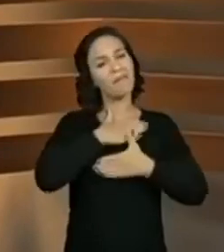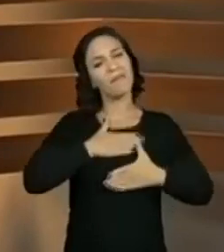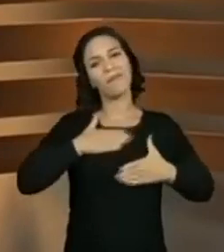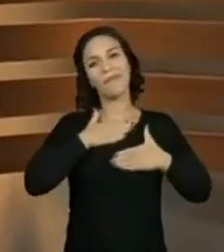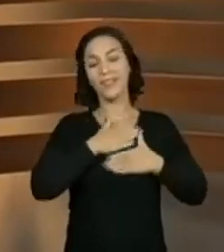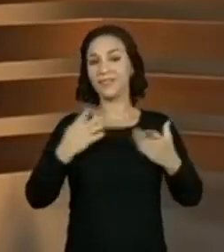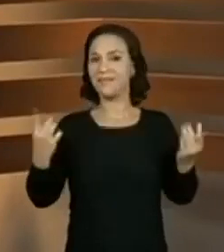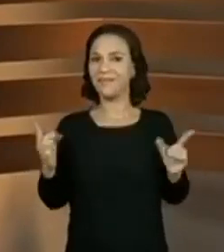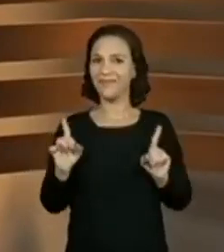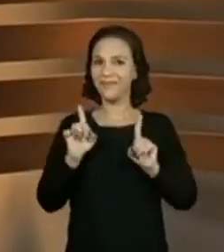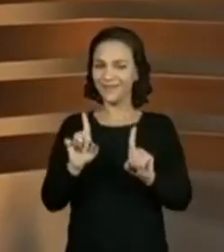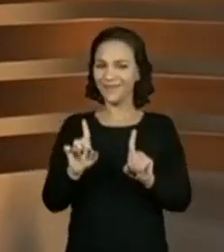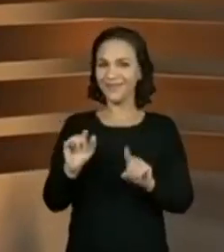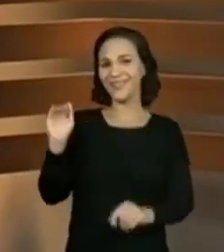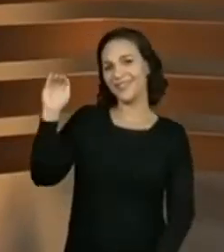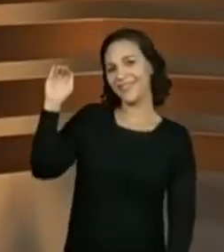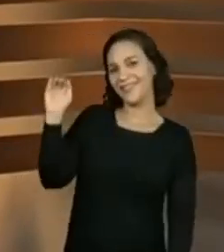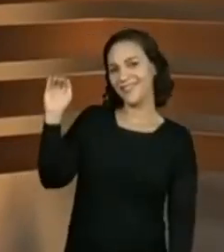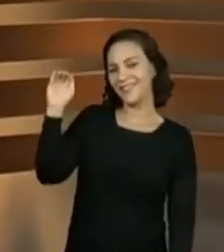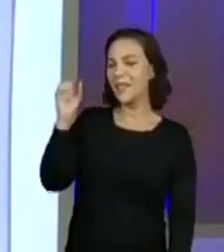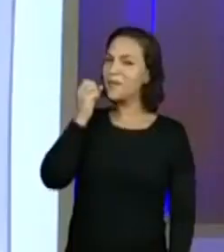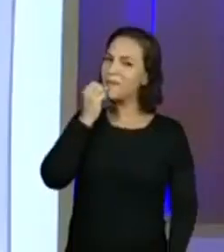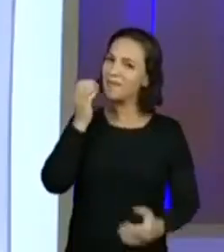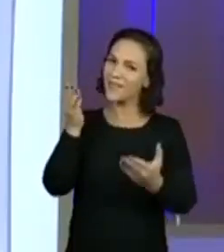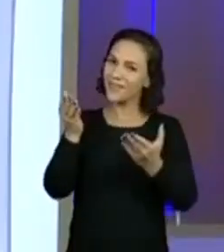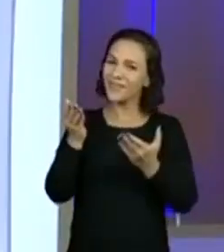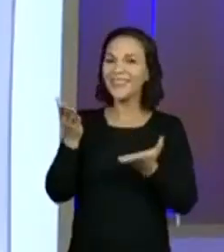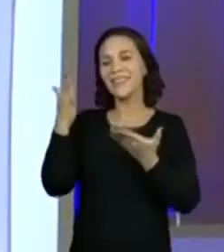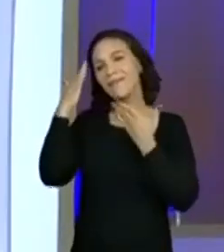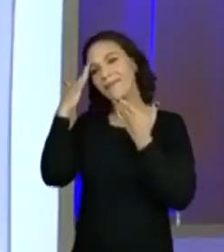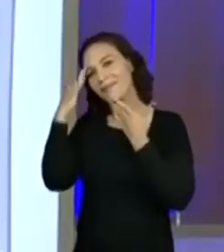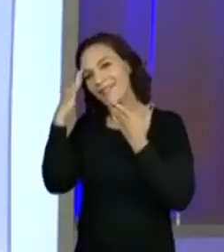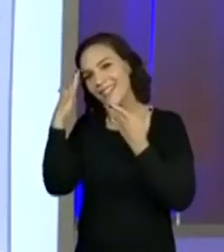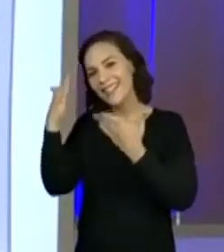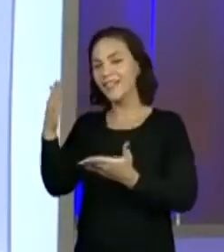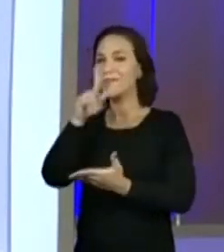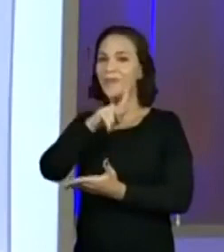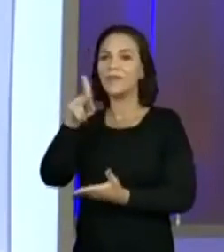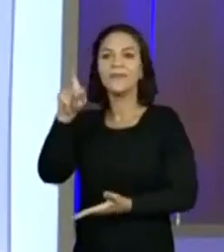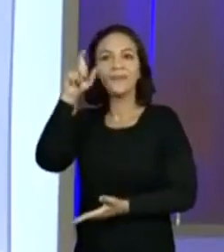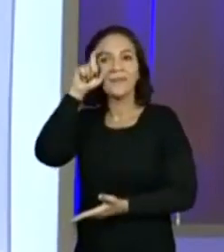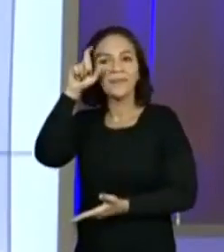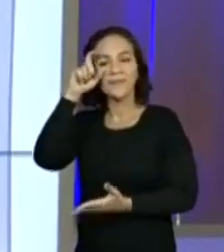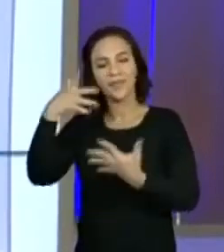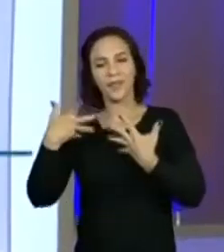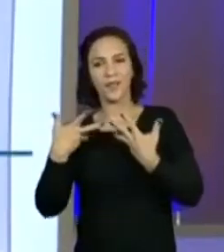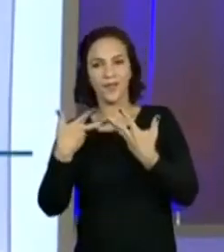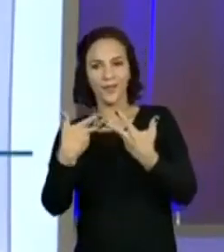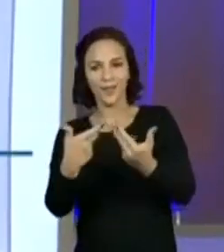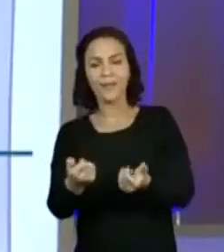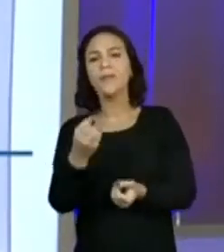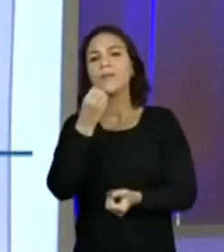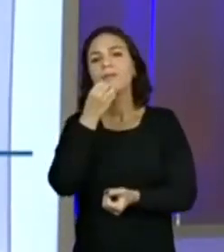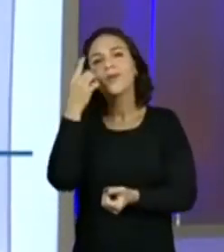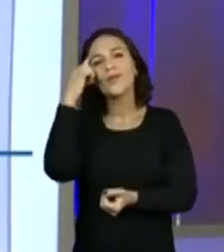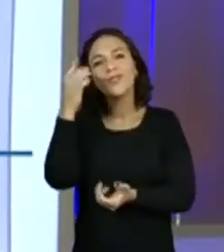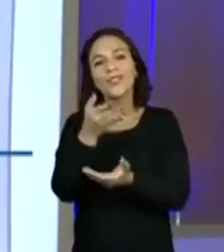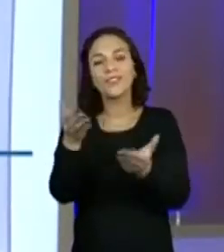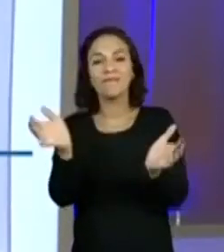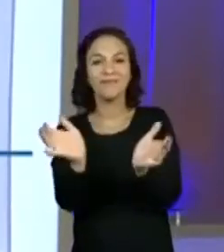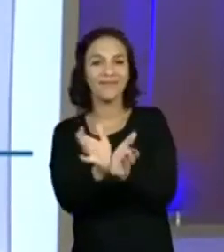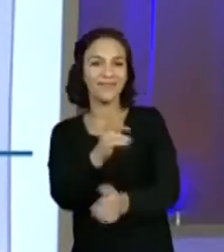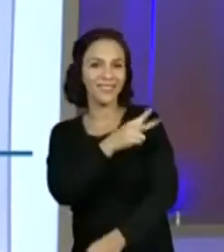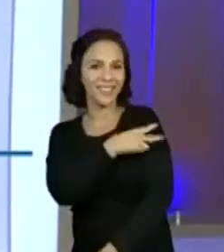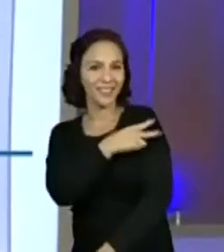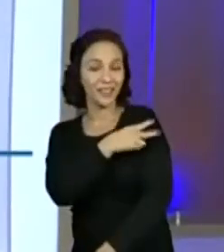a companhia da professora Joyce. Muito bem-vinda, Pro. Muito obrigada, professora Genô, pelo convite. Bom dia, galerinha do